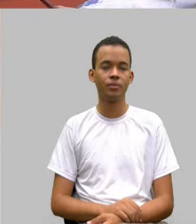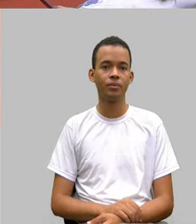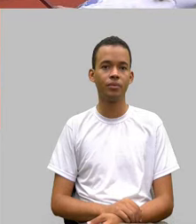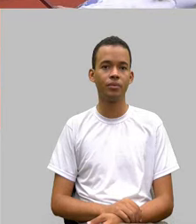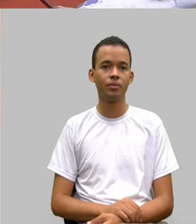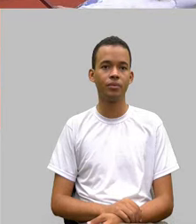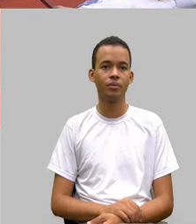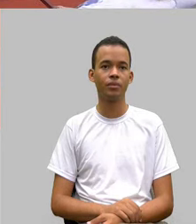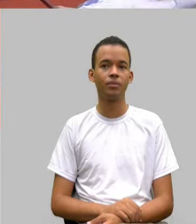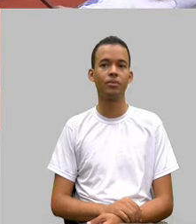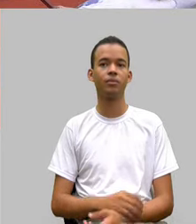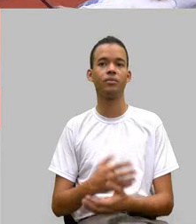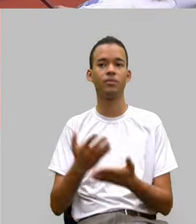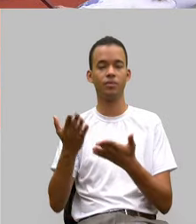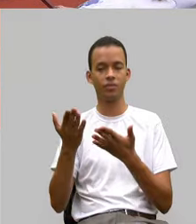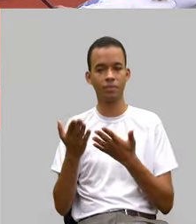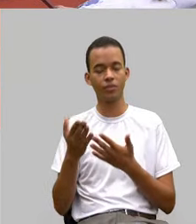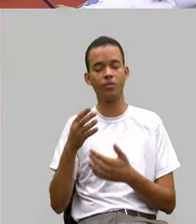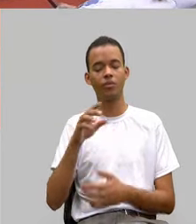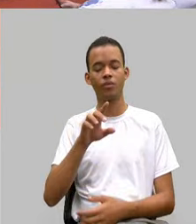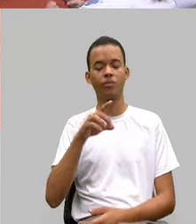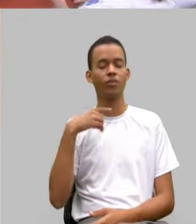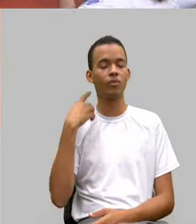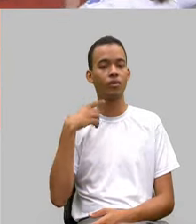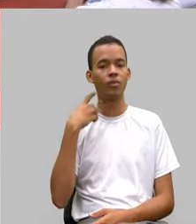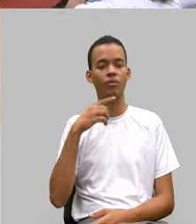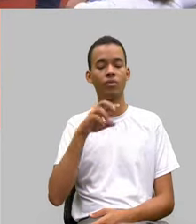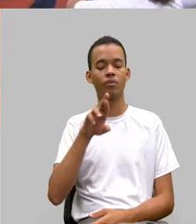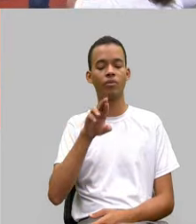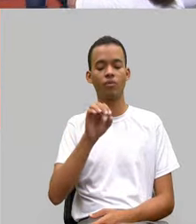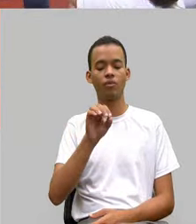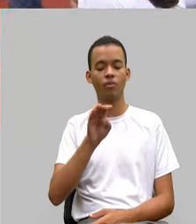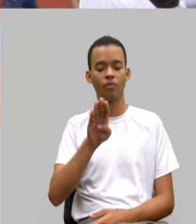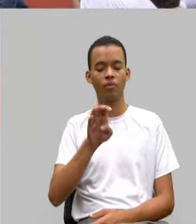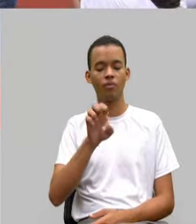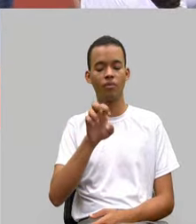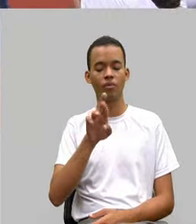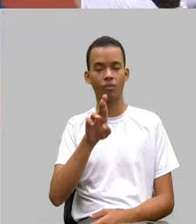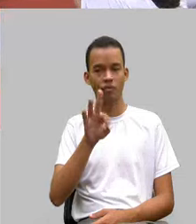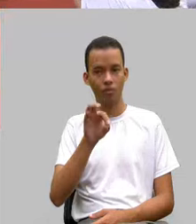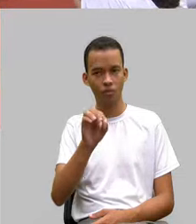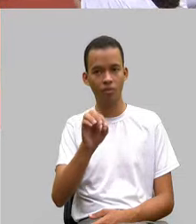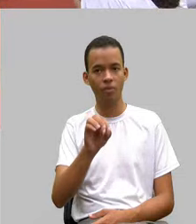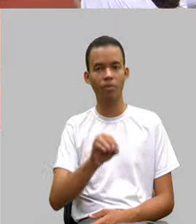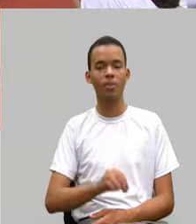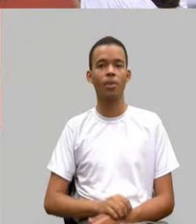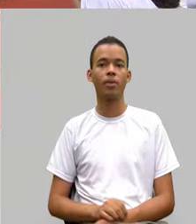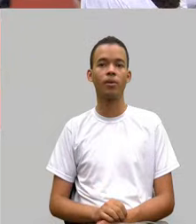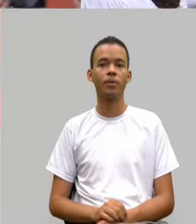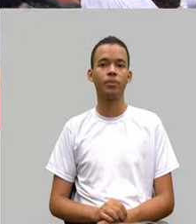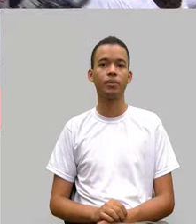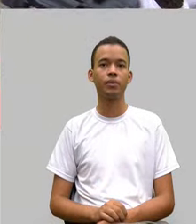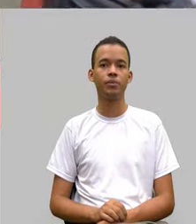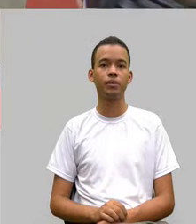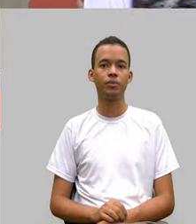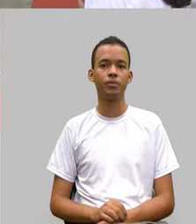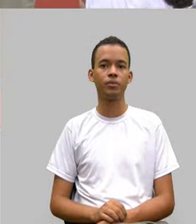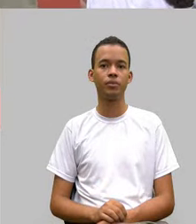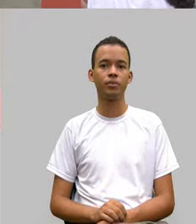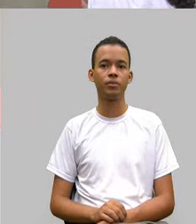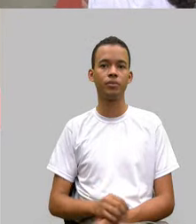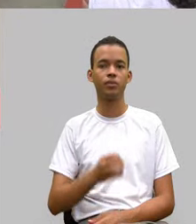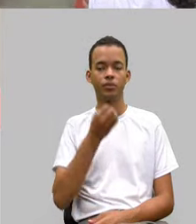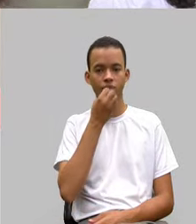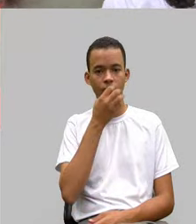do requerimento Deputado Roberto Andrade Bom dia a todos minha cara Presidente deputada